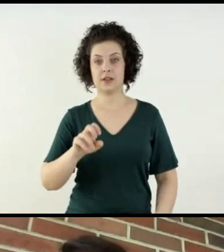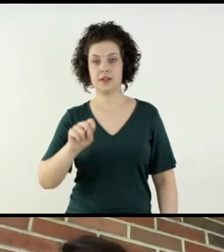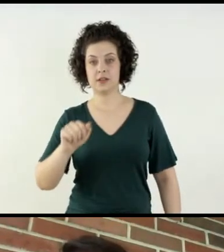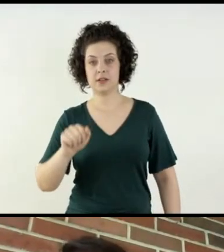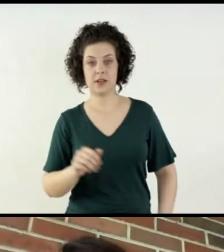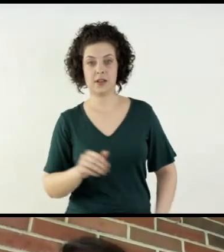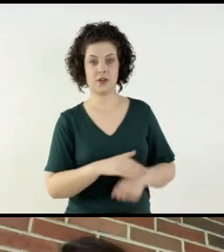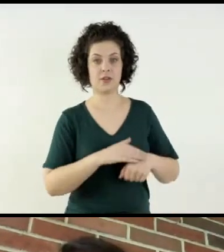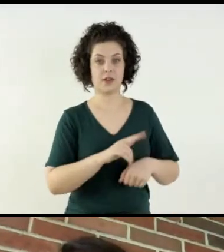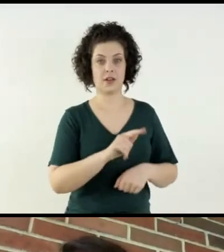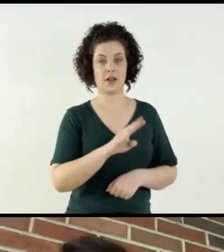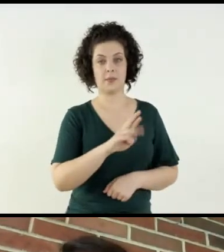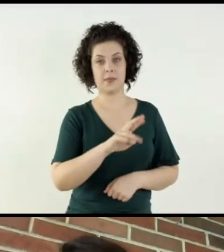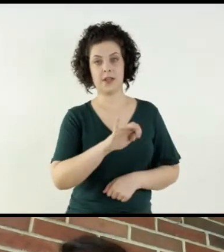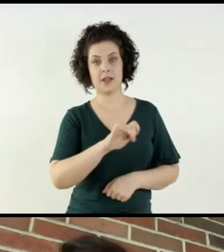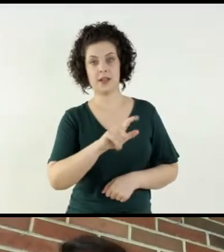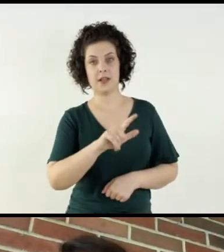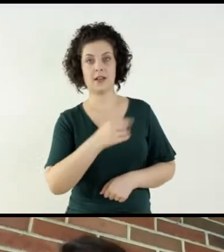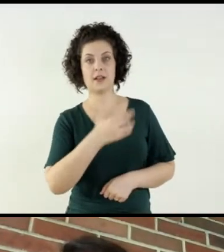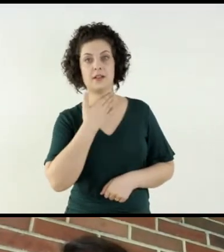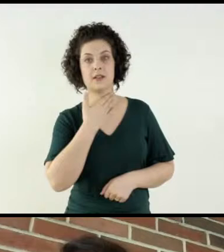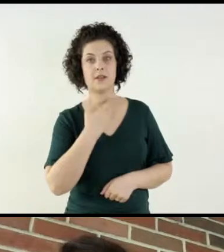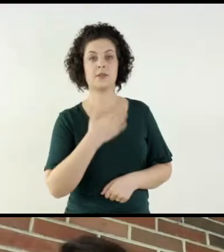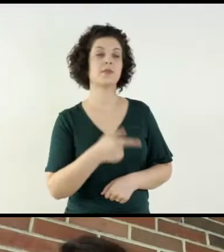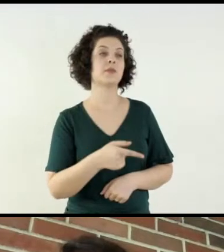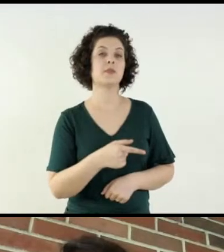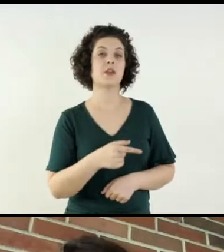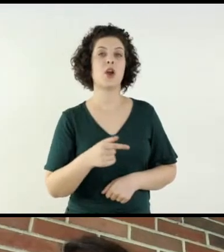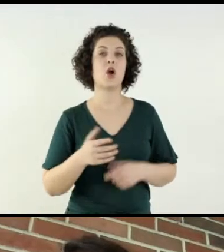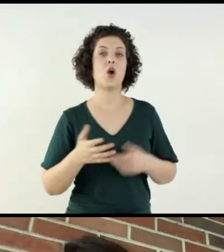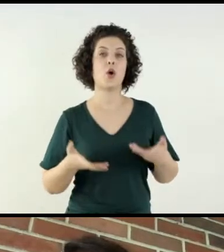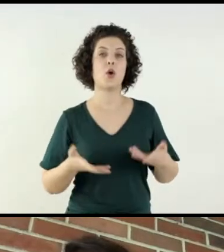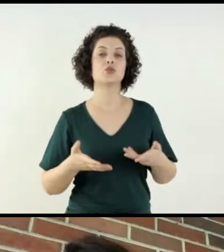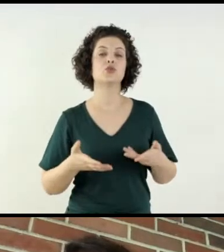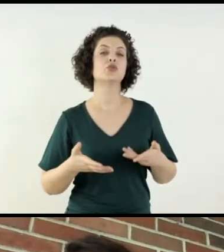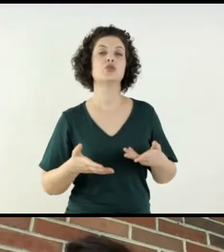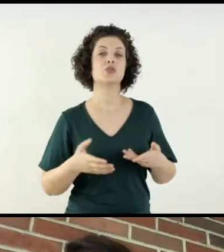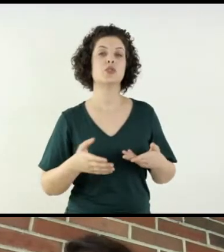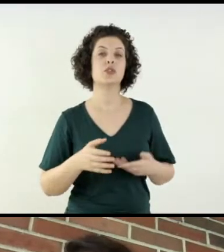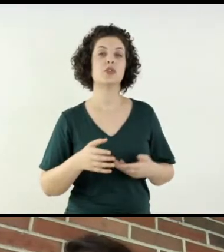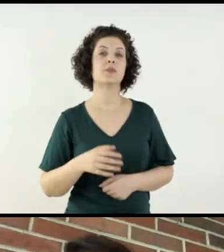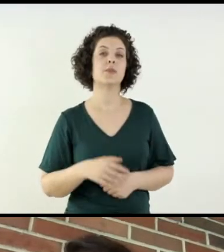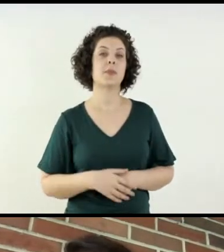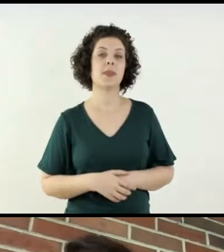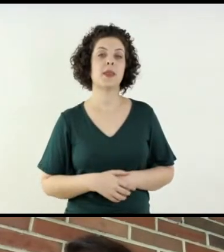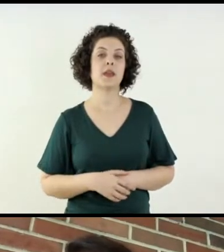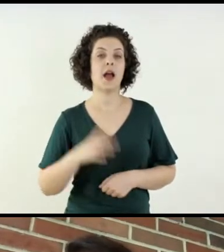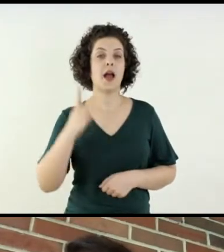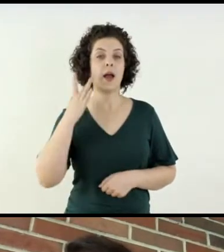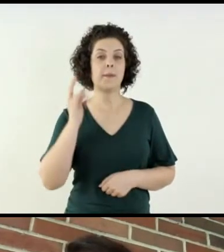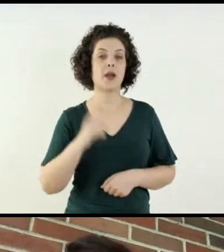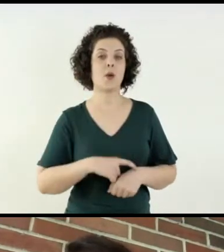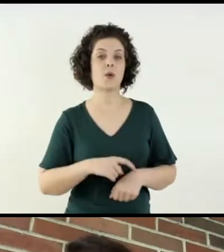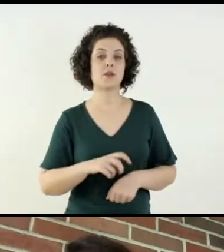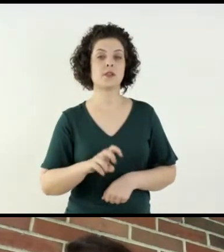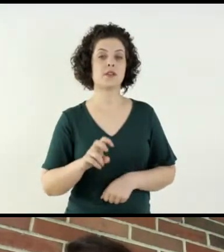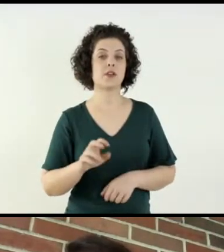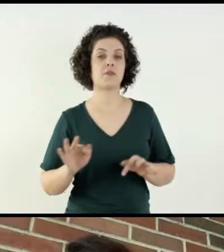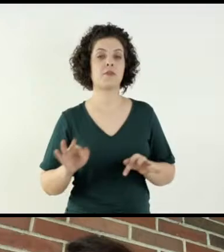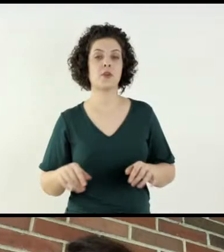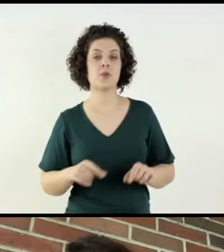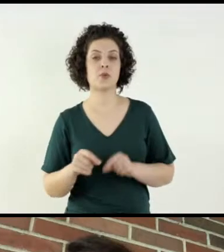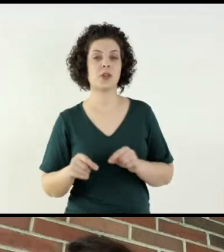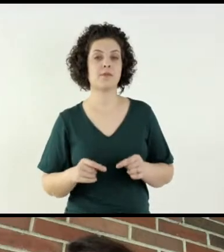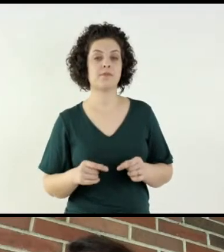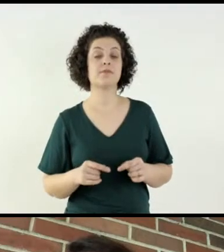Rangel, diretora do MALBA, em Buenos Aires. E às 5, a gente fecha o festival amanhã com a mesa Contra um Novo Fim do Mundo.